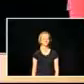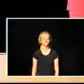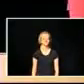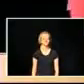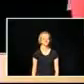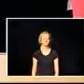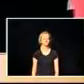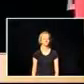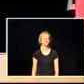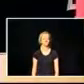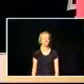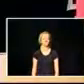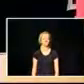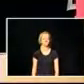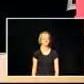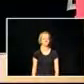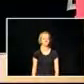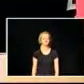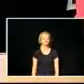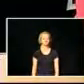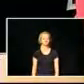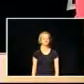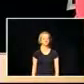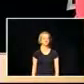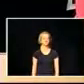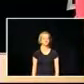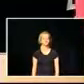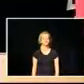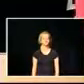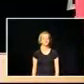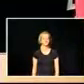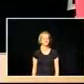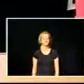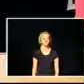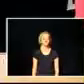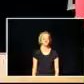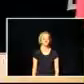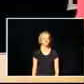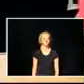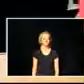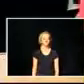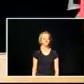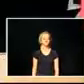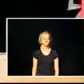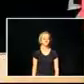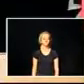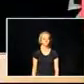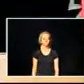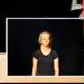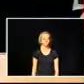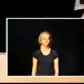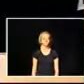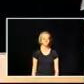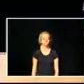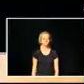da Universidade de Taubaté. E, no caso, essa lei, sendo votada e aprovada, ela